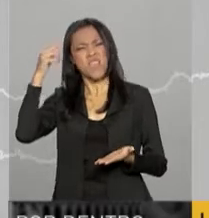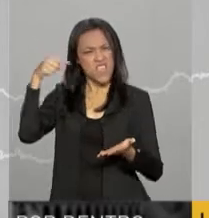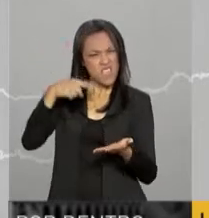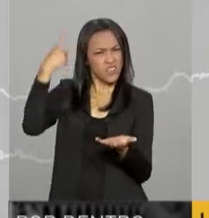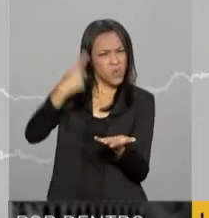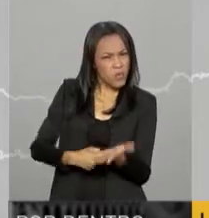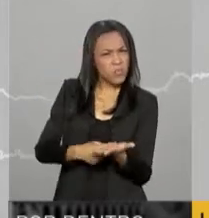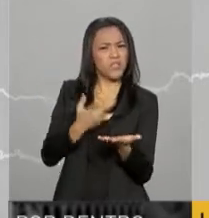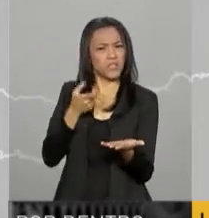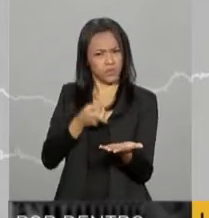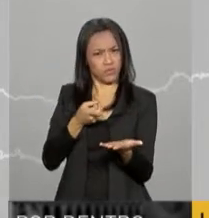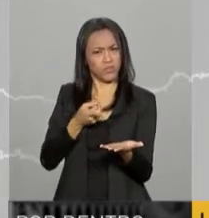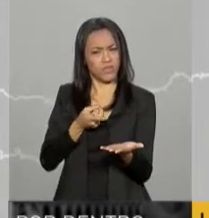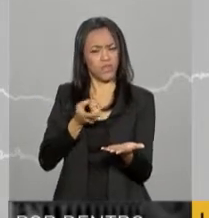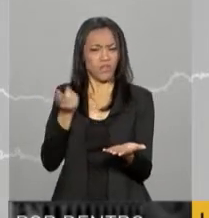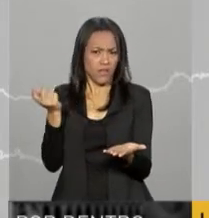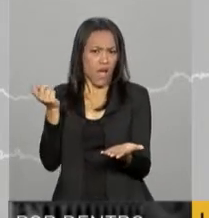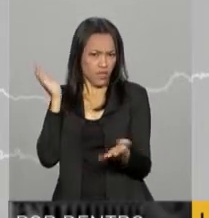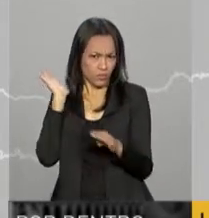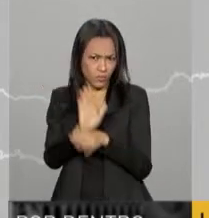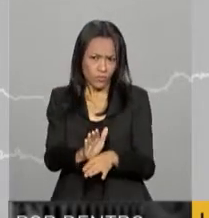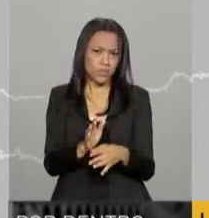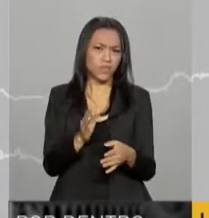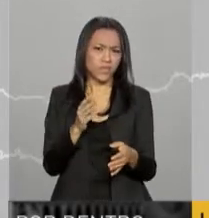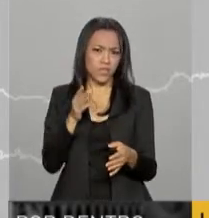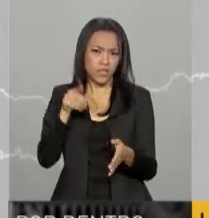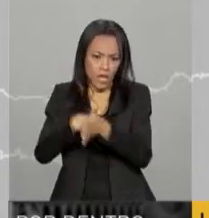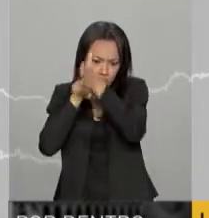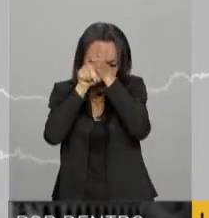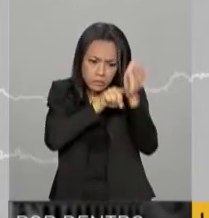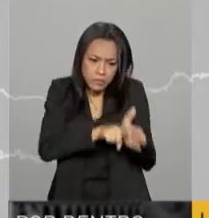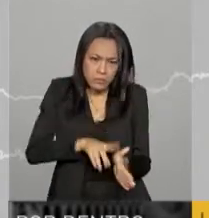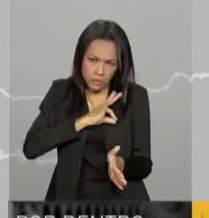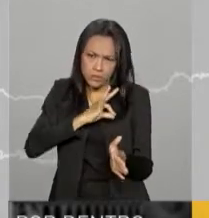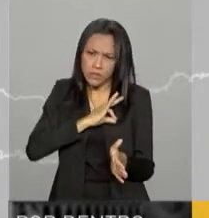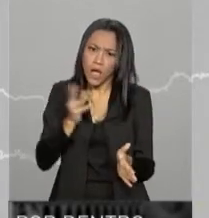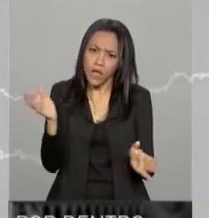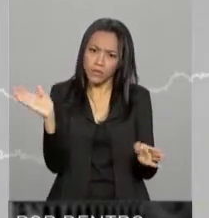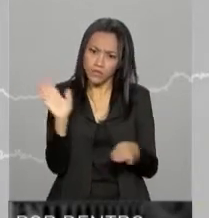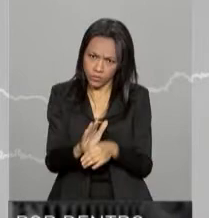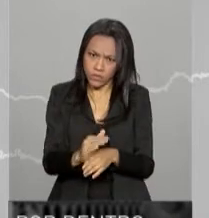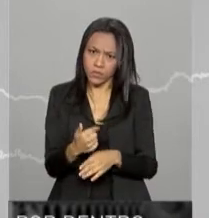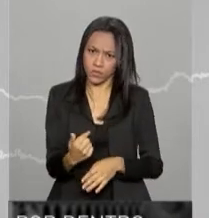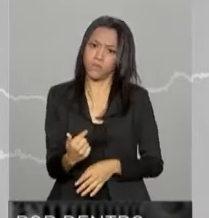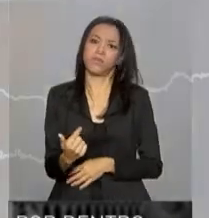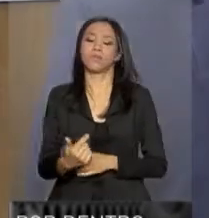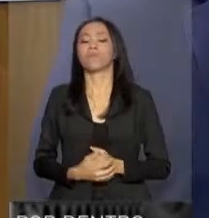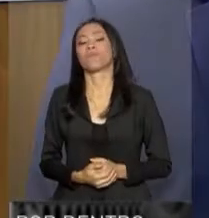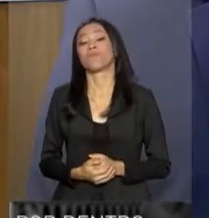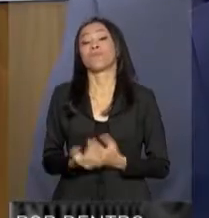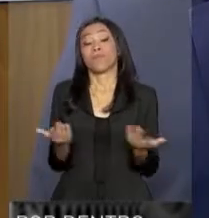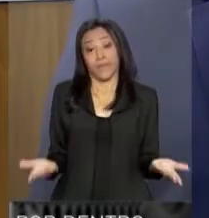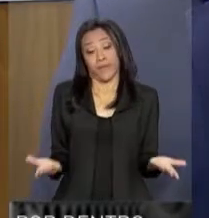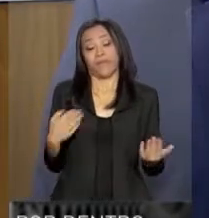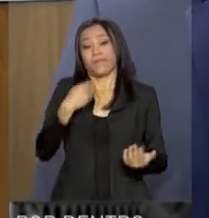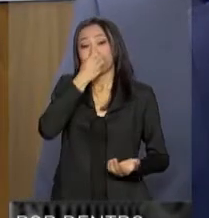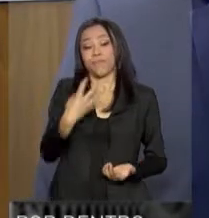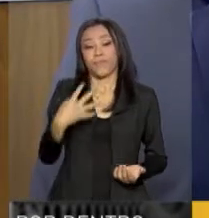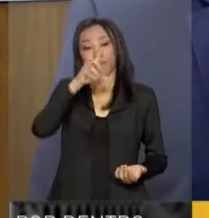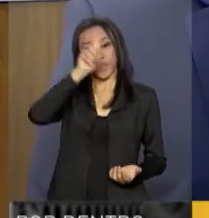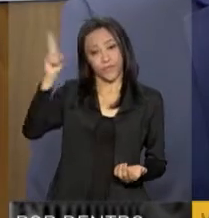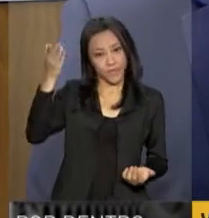informações privilegiadas que ajudam nas investigações bem bom dia lucas é